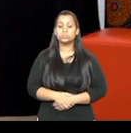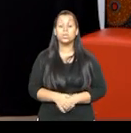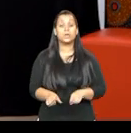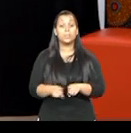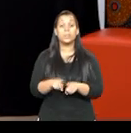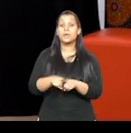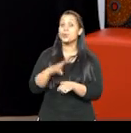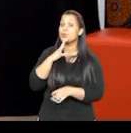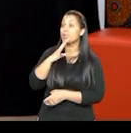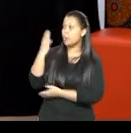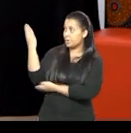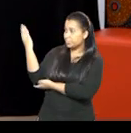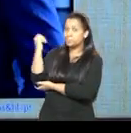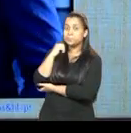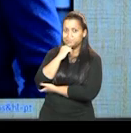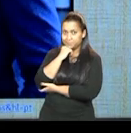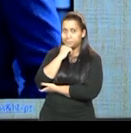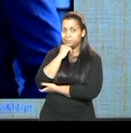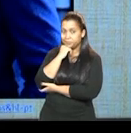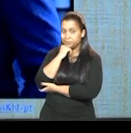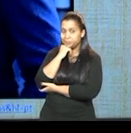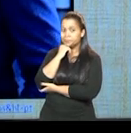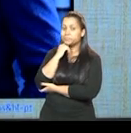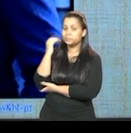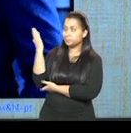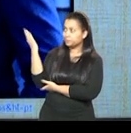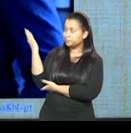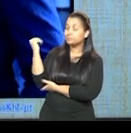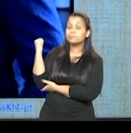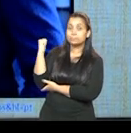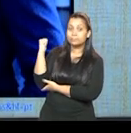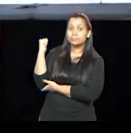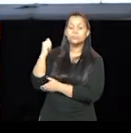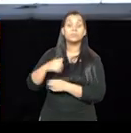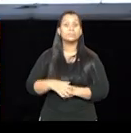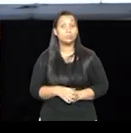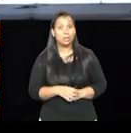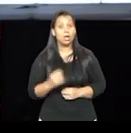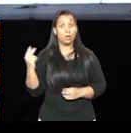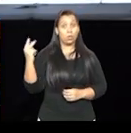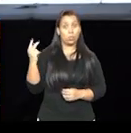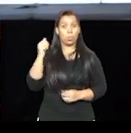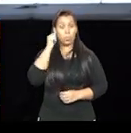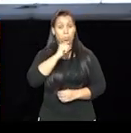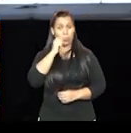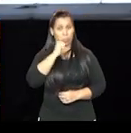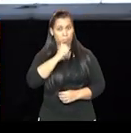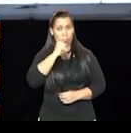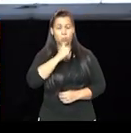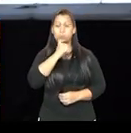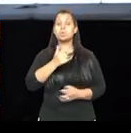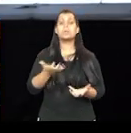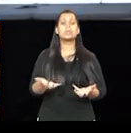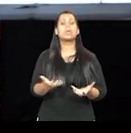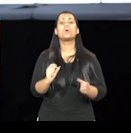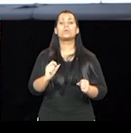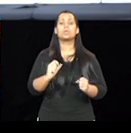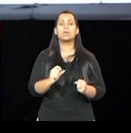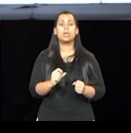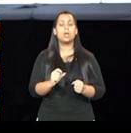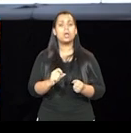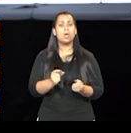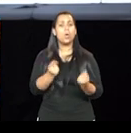Vocês conhecem esse casal? Thaís Araújo e Lázaro Ramos. Thaís é muito engajada em causas contra o